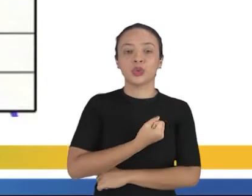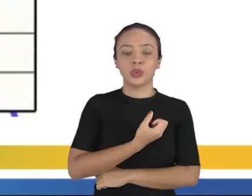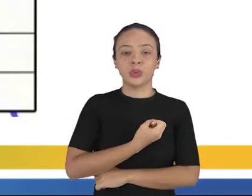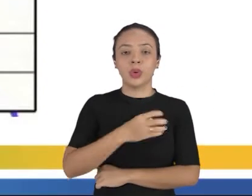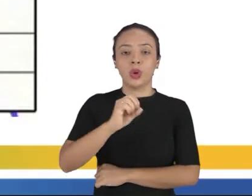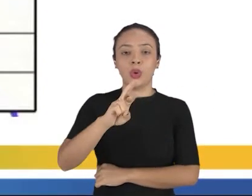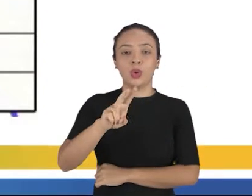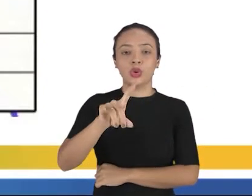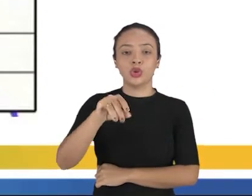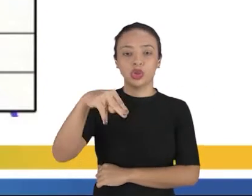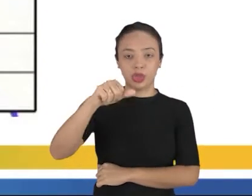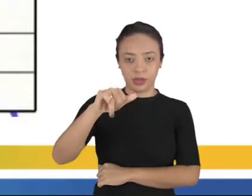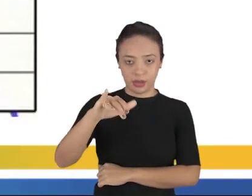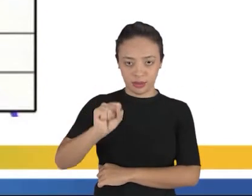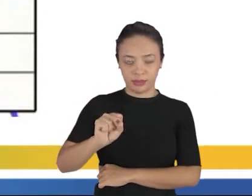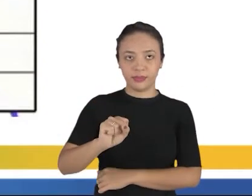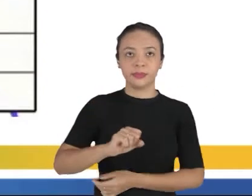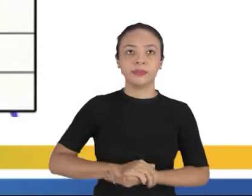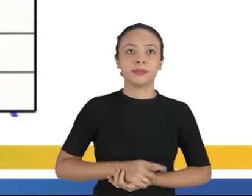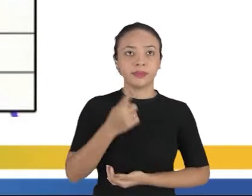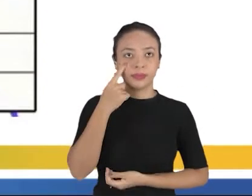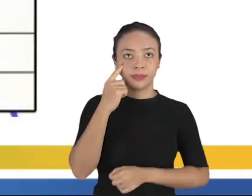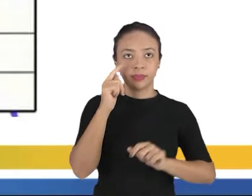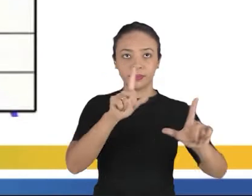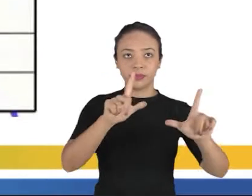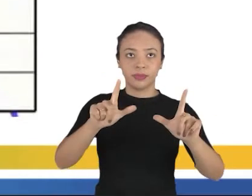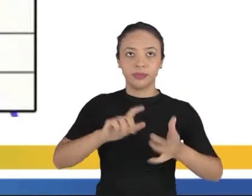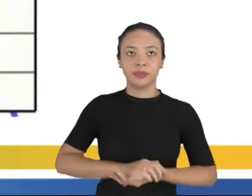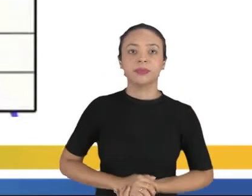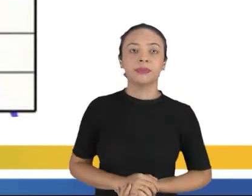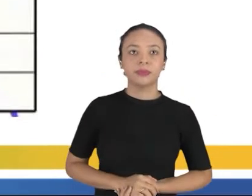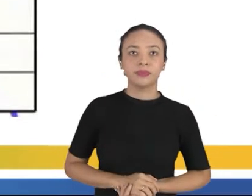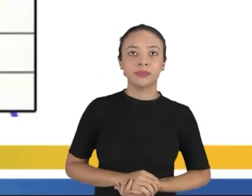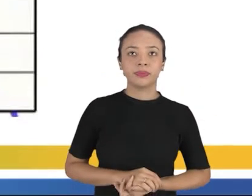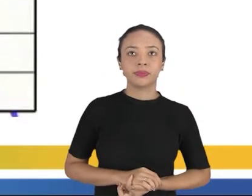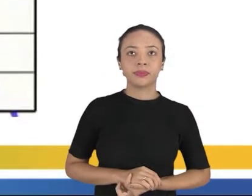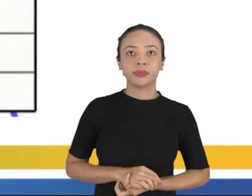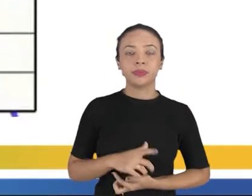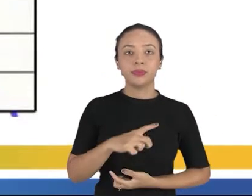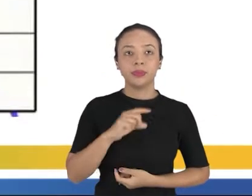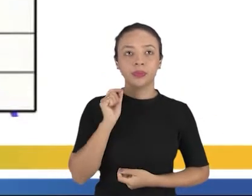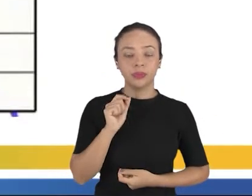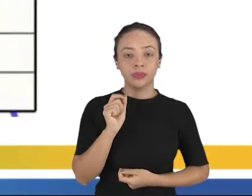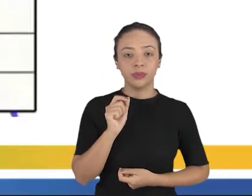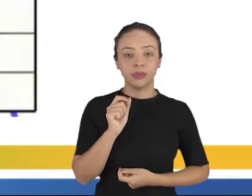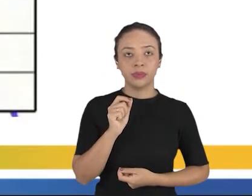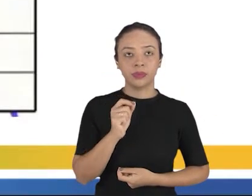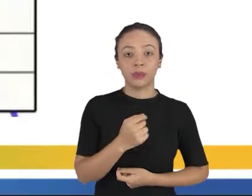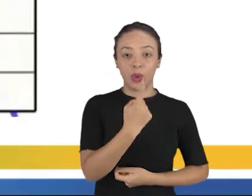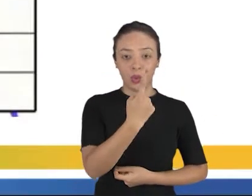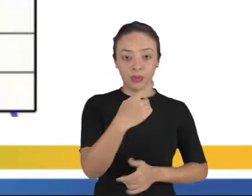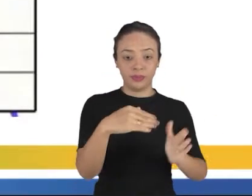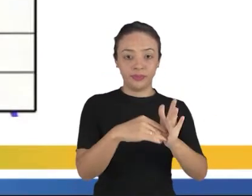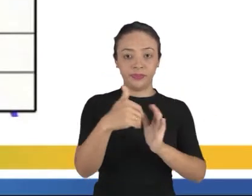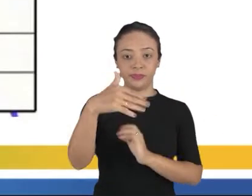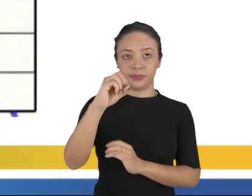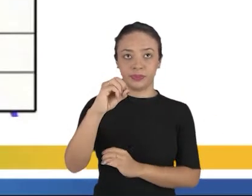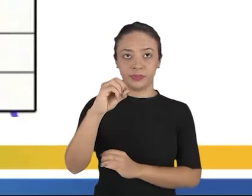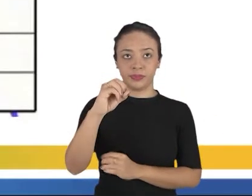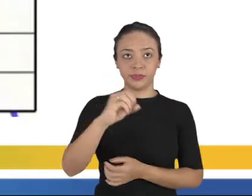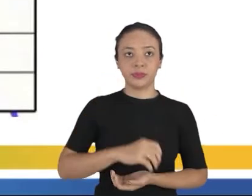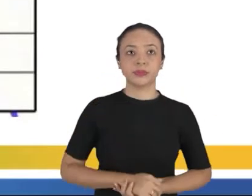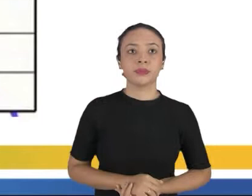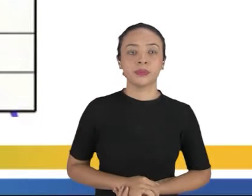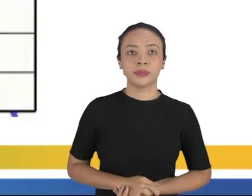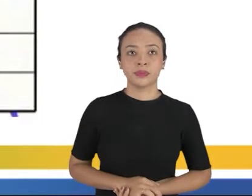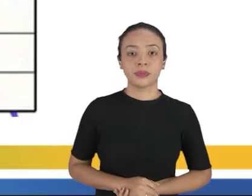números ordinais, certinho? Então vamos lá, acompanha aí comigo na tela. Então nós temos agora os primeiros números de 1 a 10.